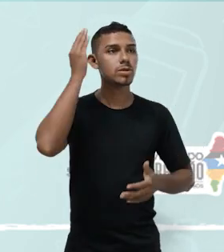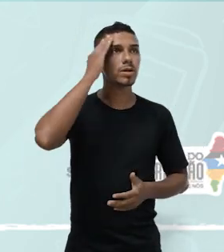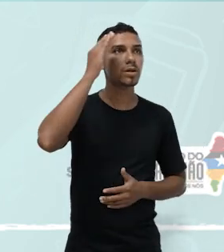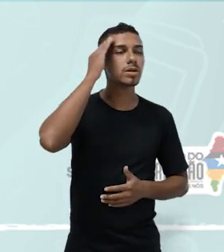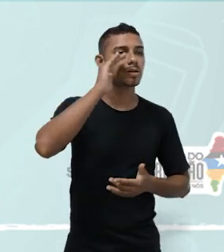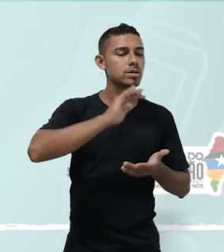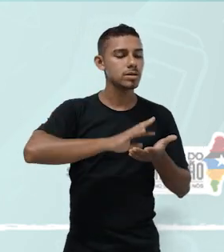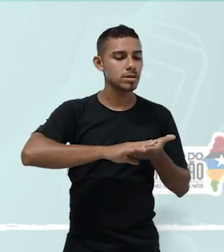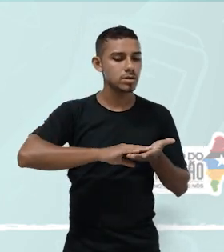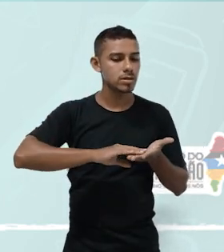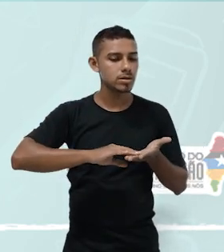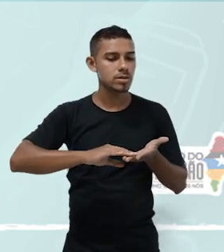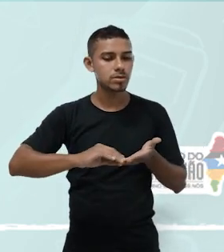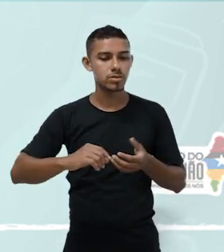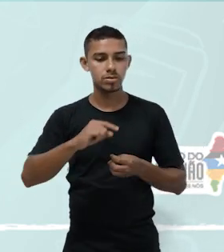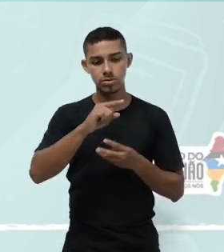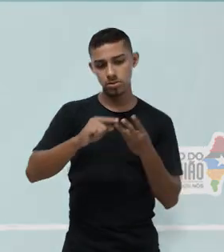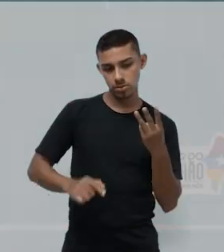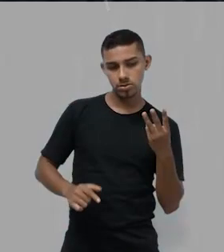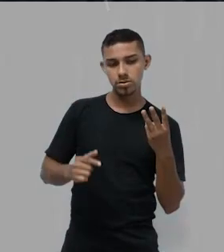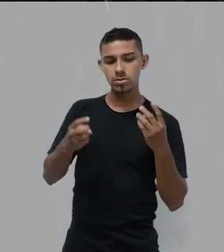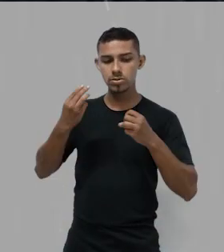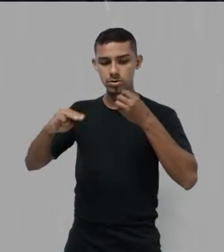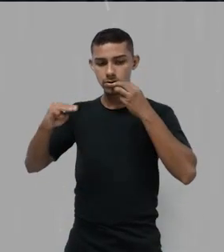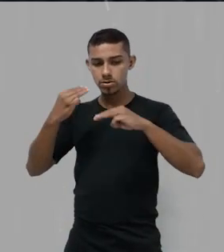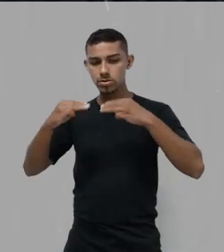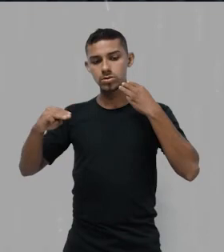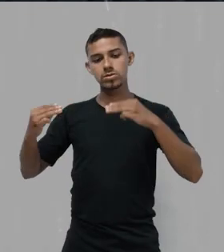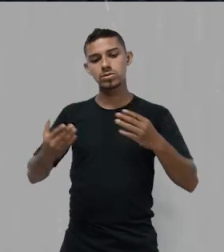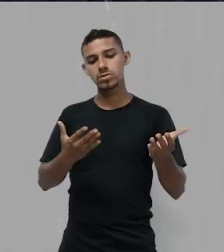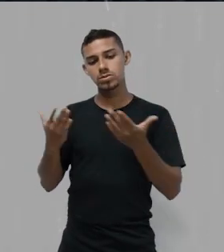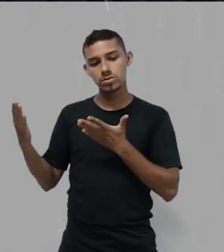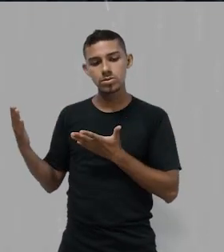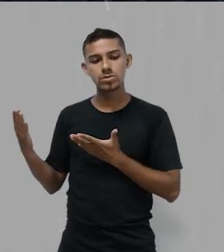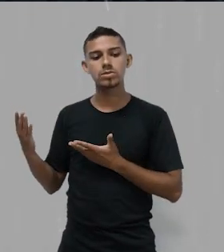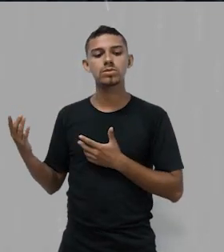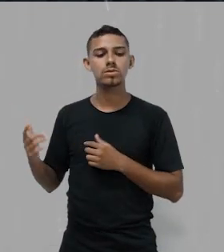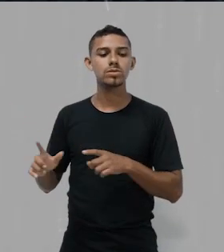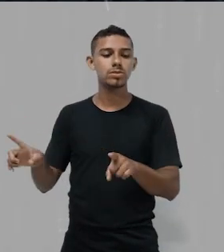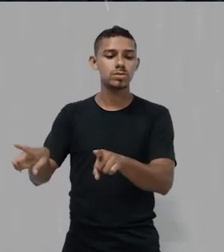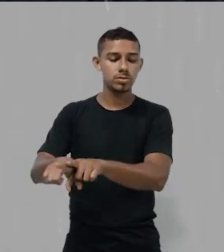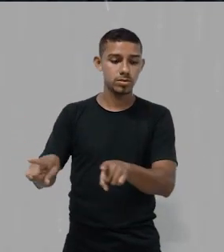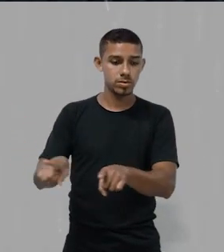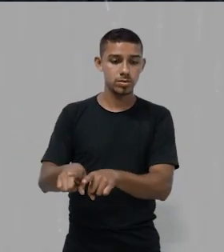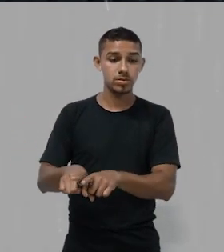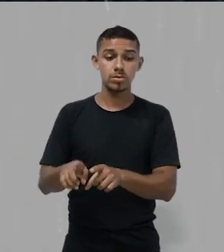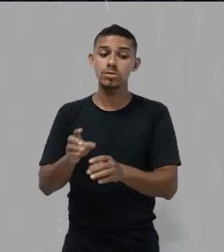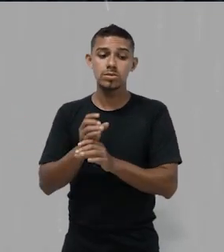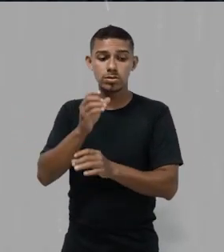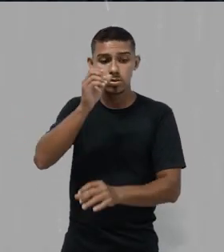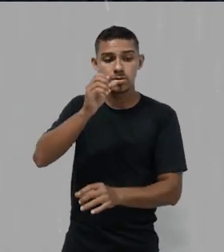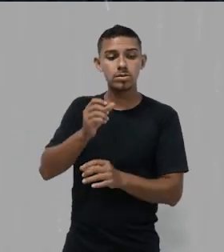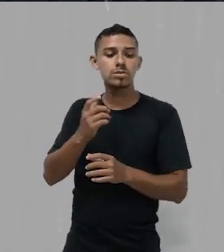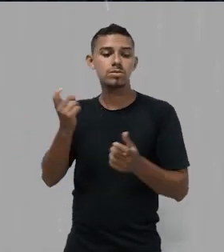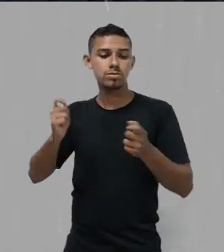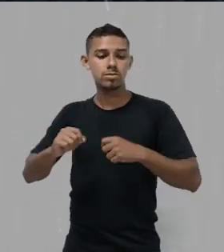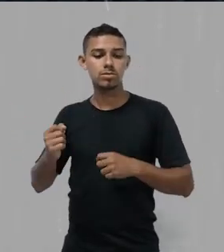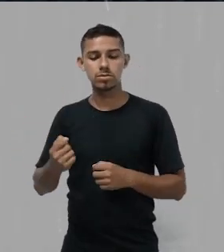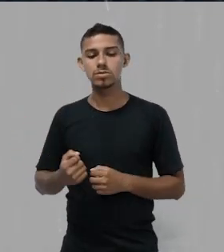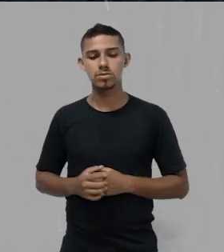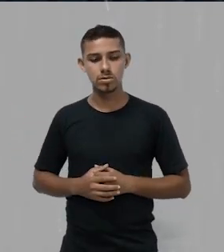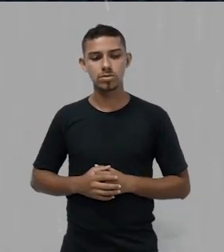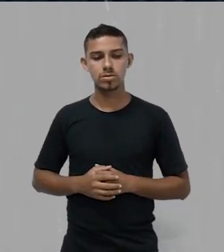as texturas. Os Três Músicos de Picasso e Garrafa, Tigela de Frutas de Juan Gris, que é muito colagem.